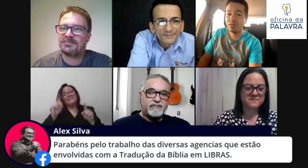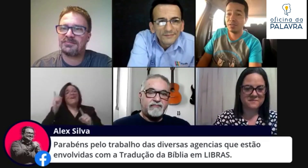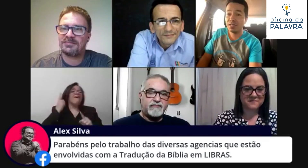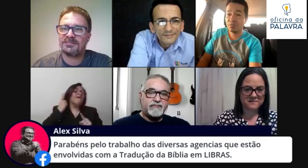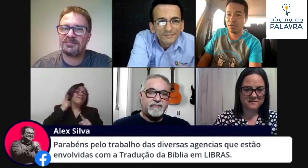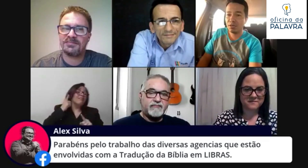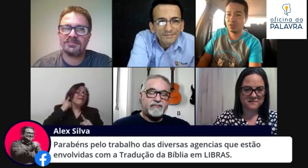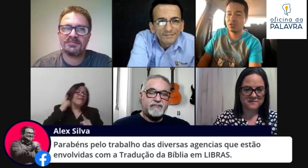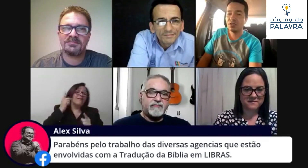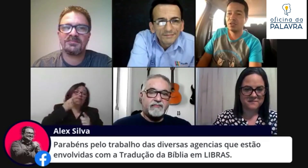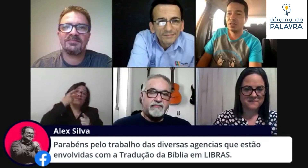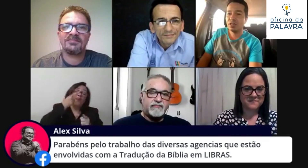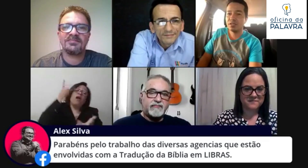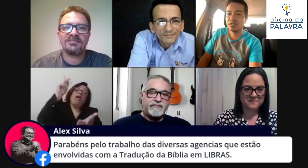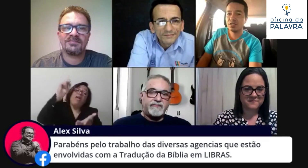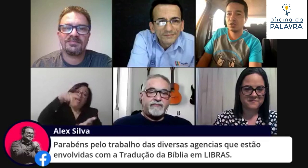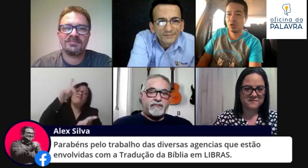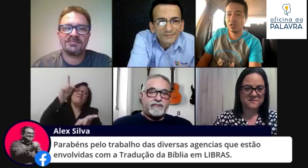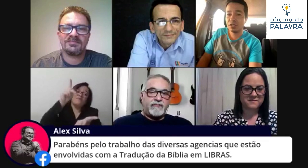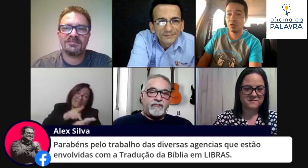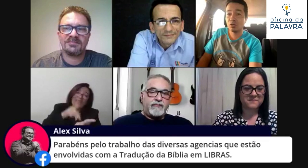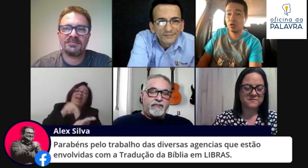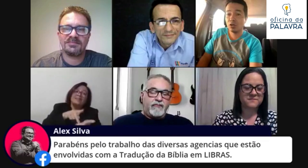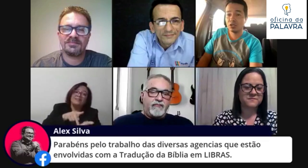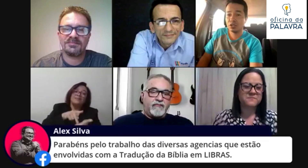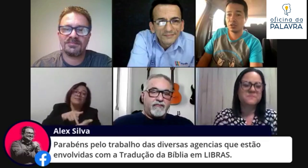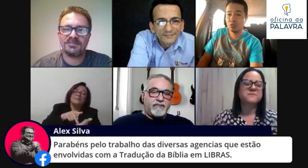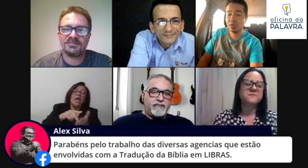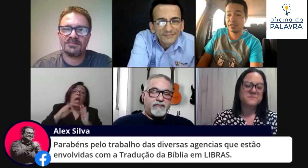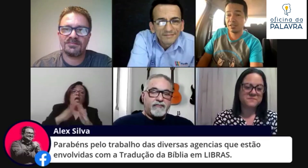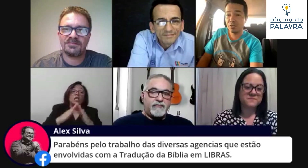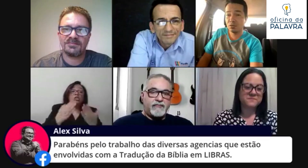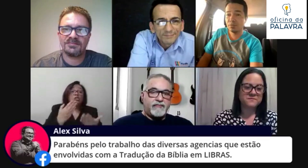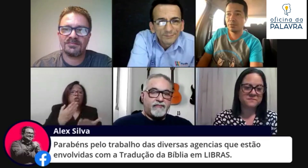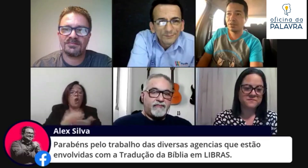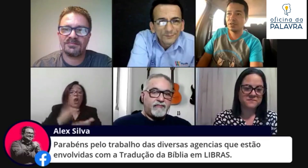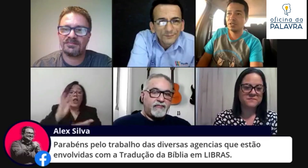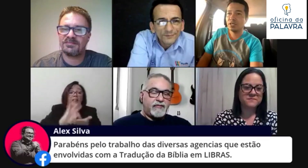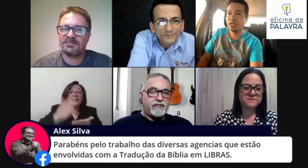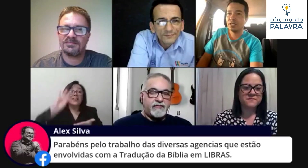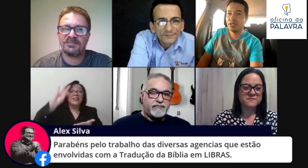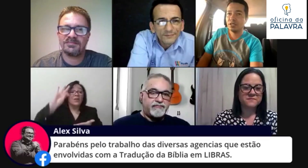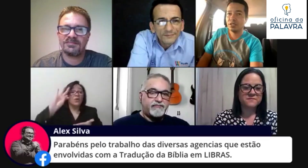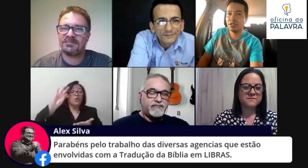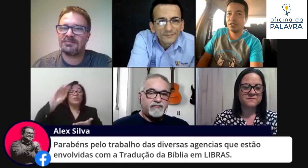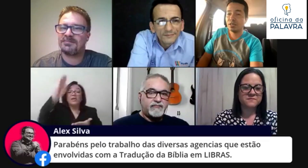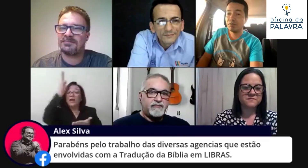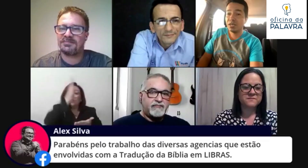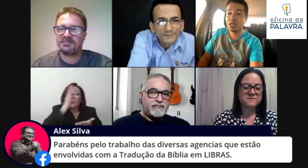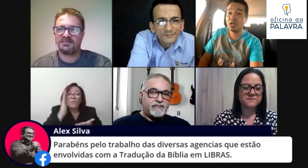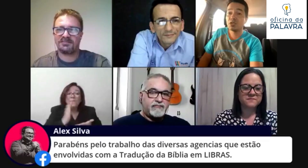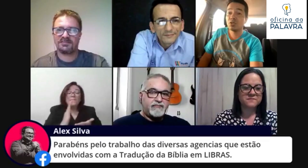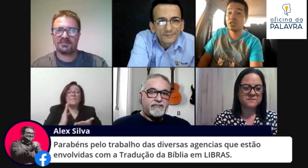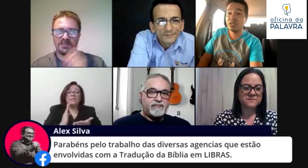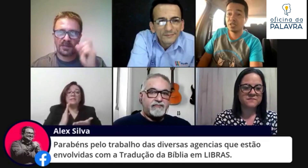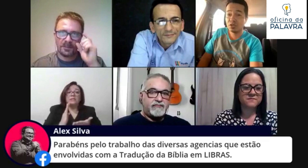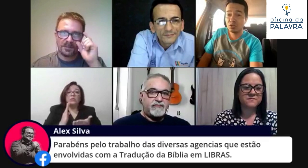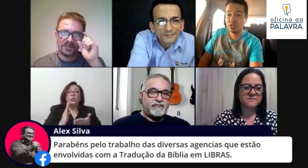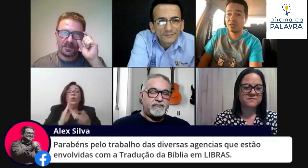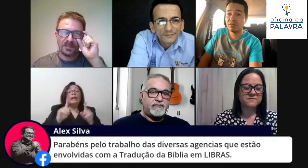realidade. Infelizmente, as escolas teológicas do Brasil, né, e também